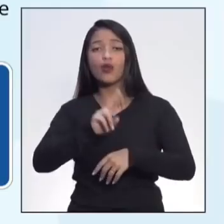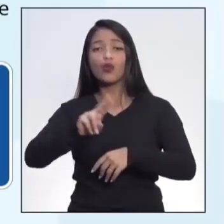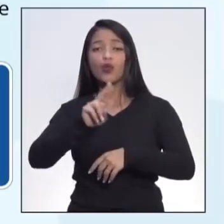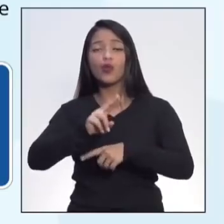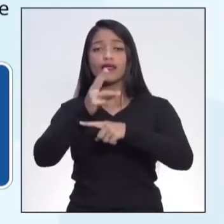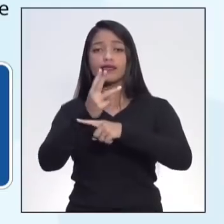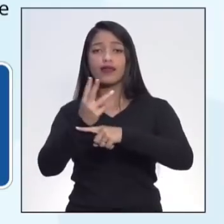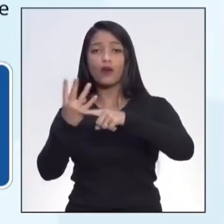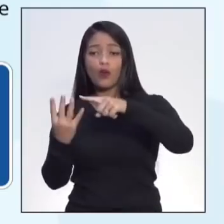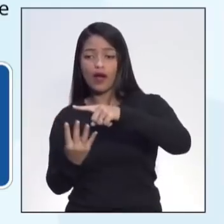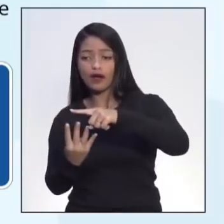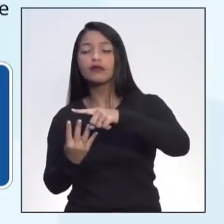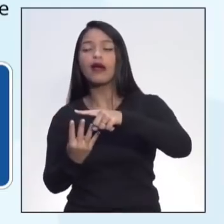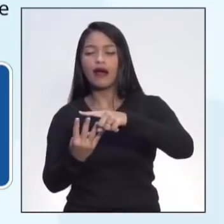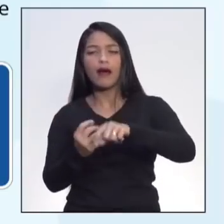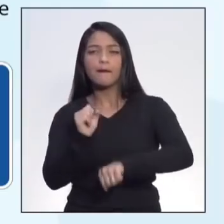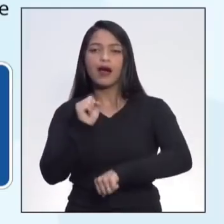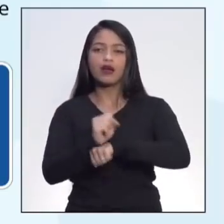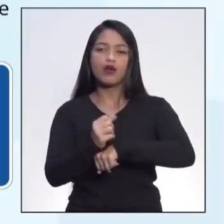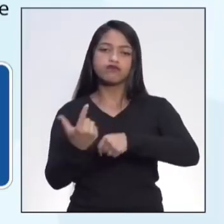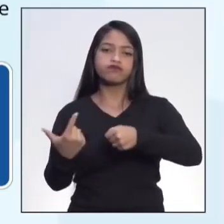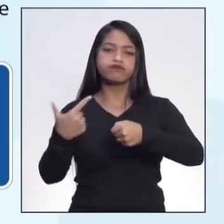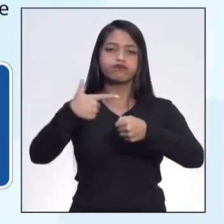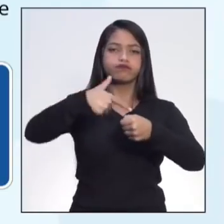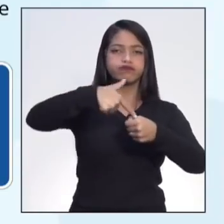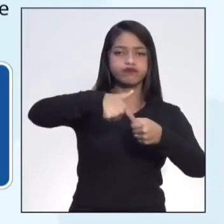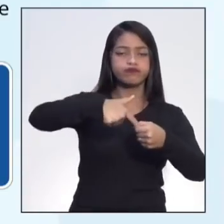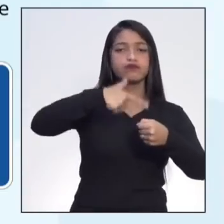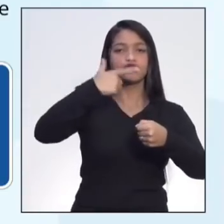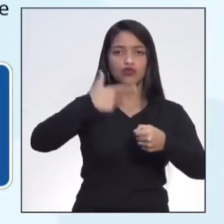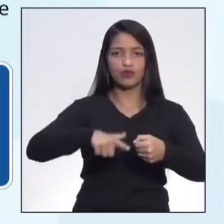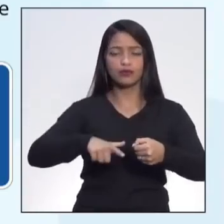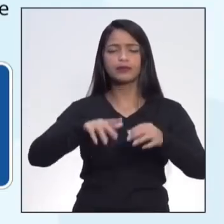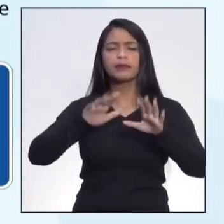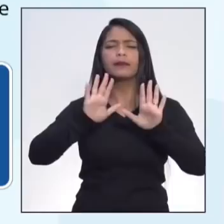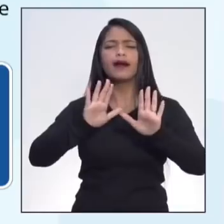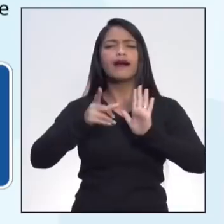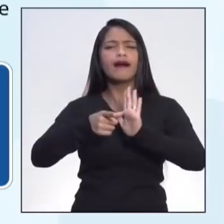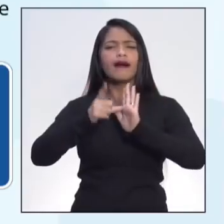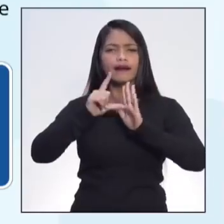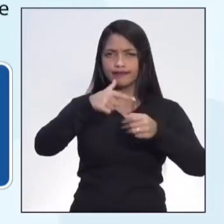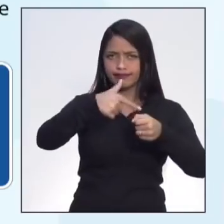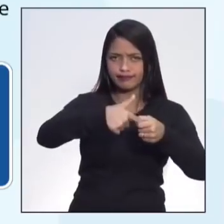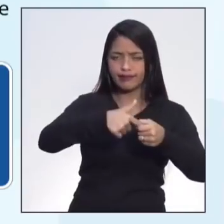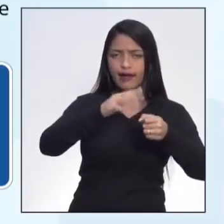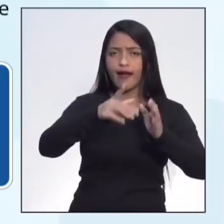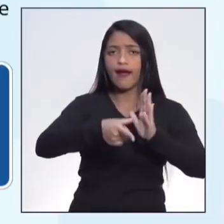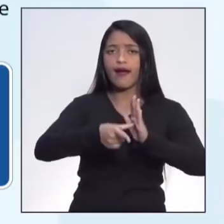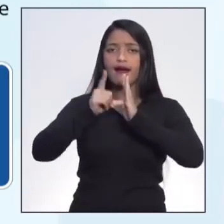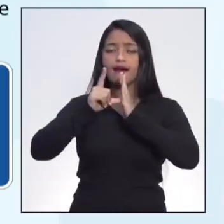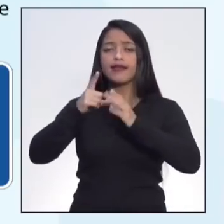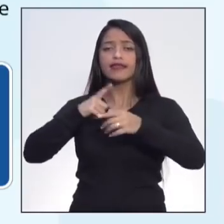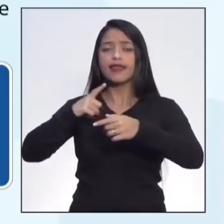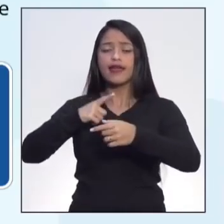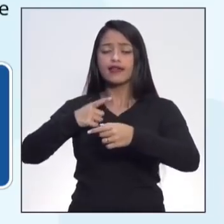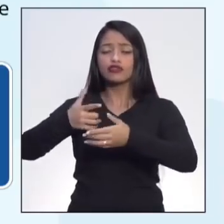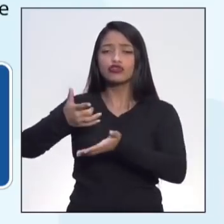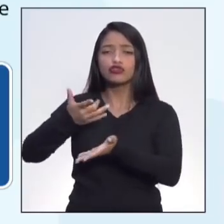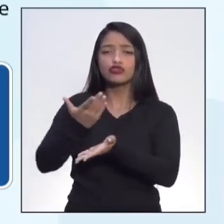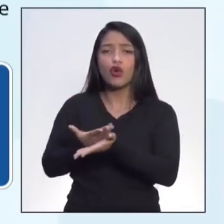A quantidade de combustível que ainda restava antes de ele abastecer